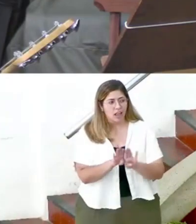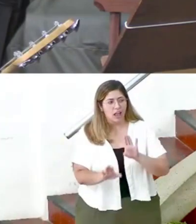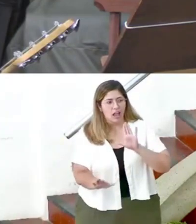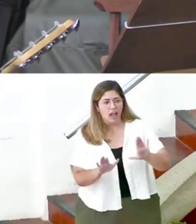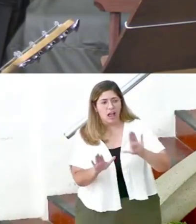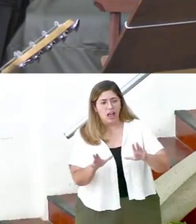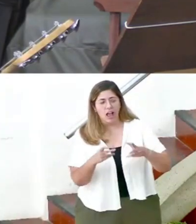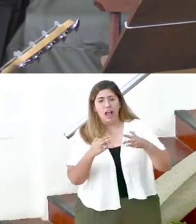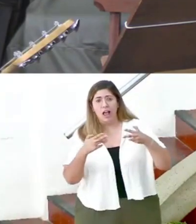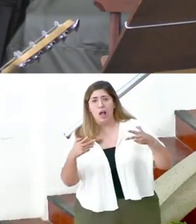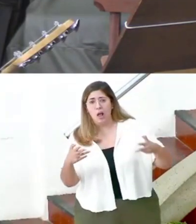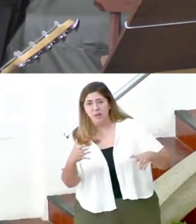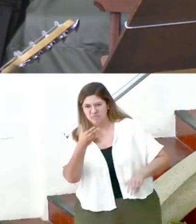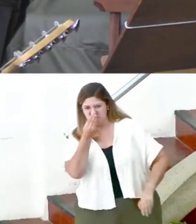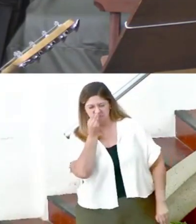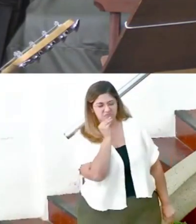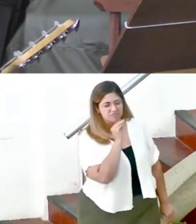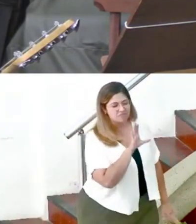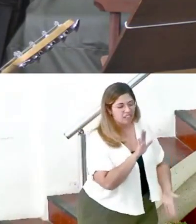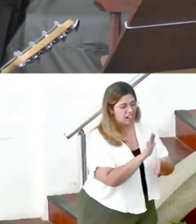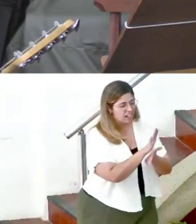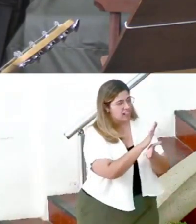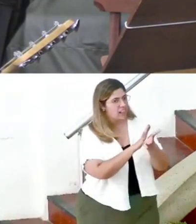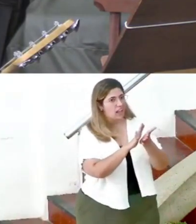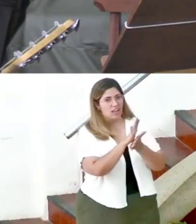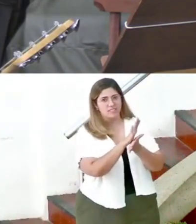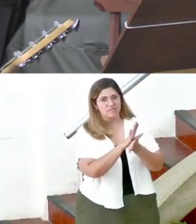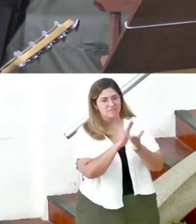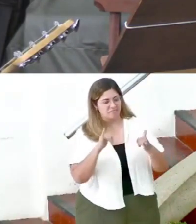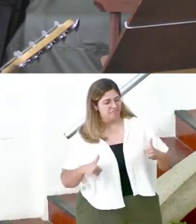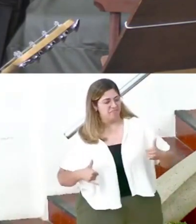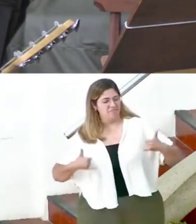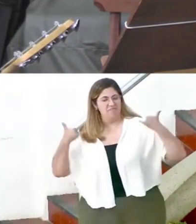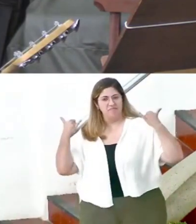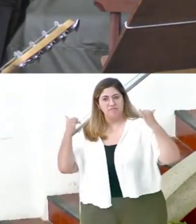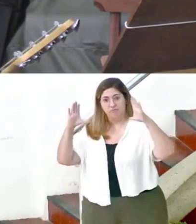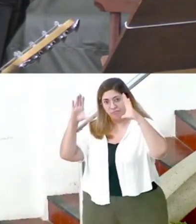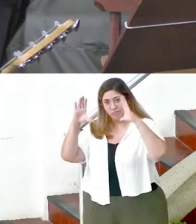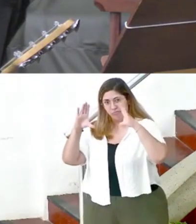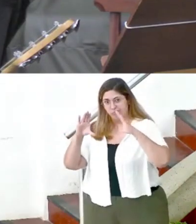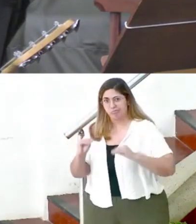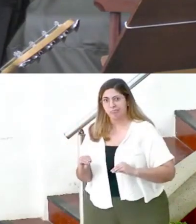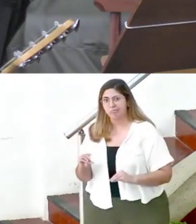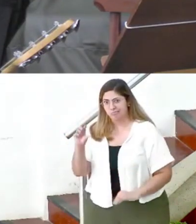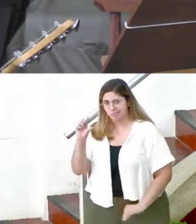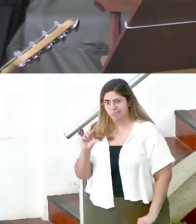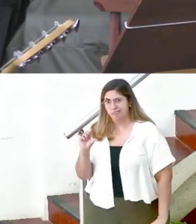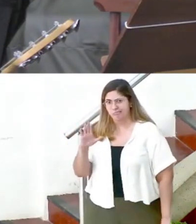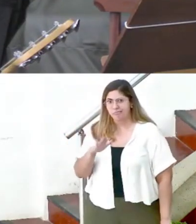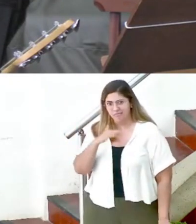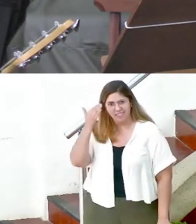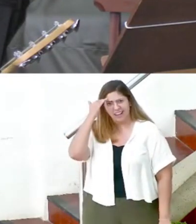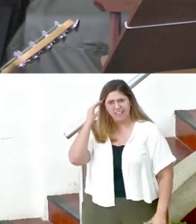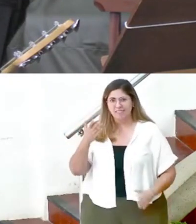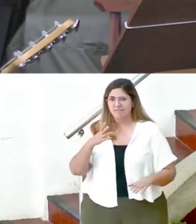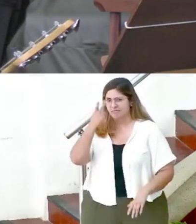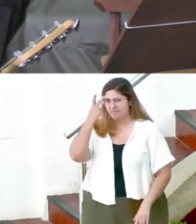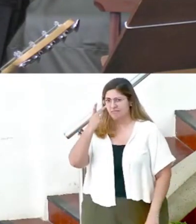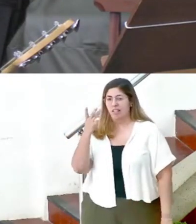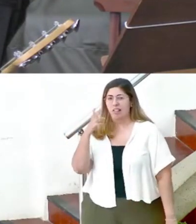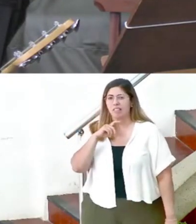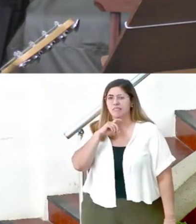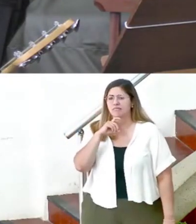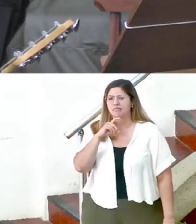não são, para reduzir a nada as que são, a fim de que ninguém se vanglorie na presença de Deus.